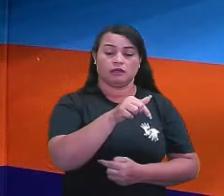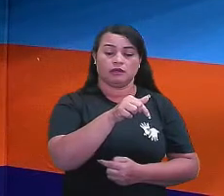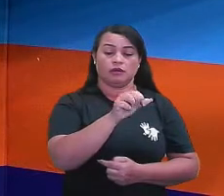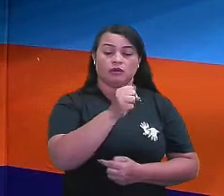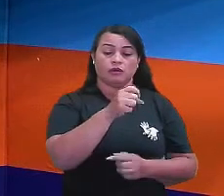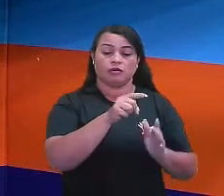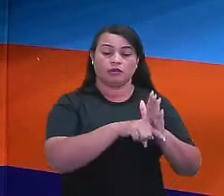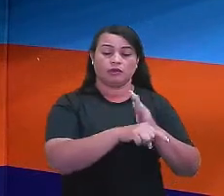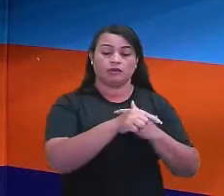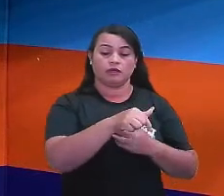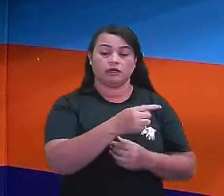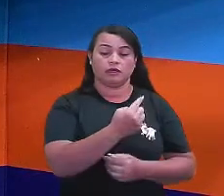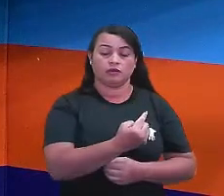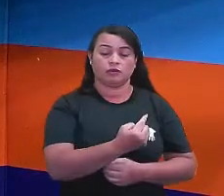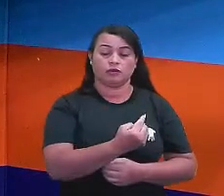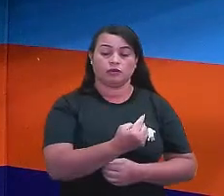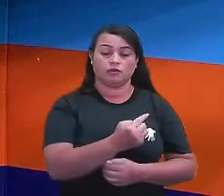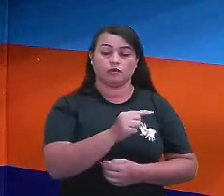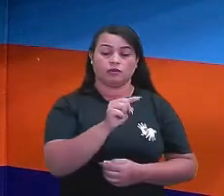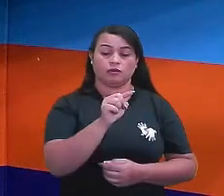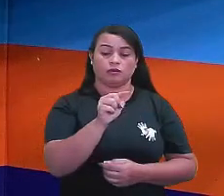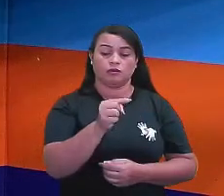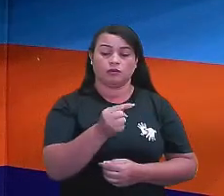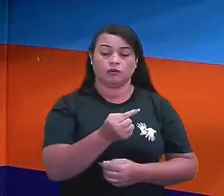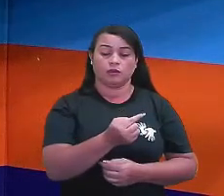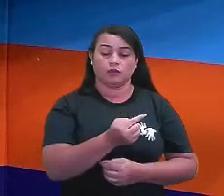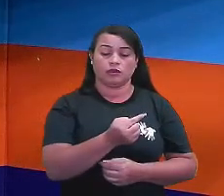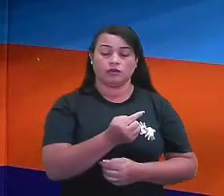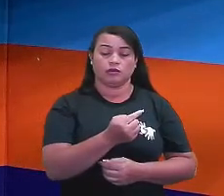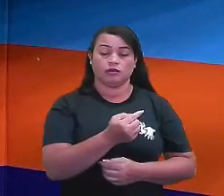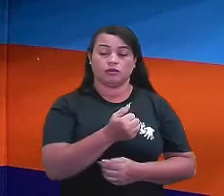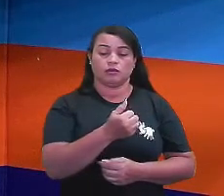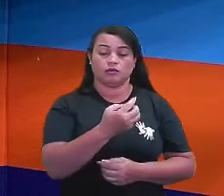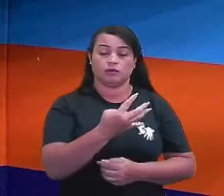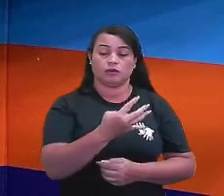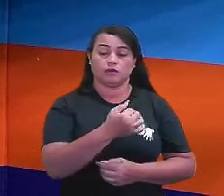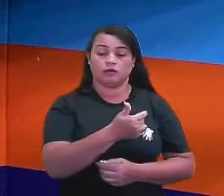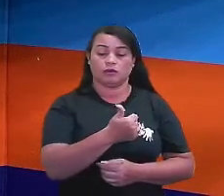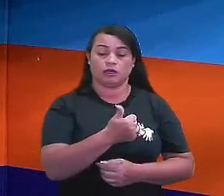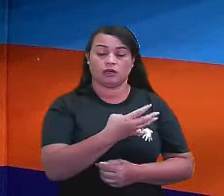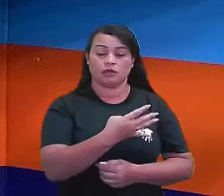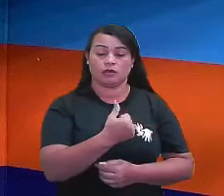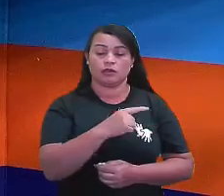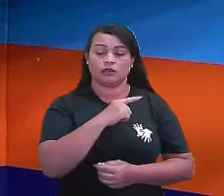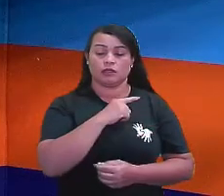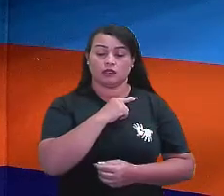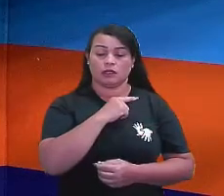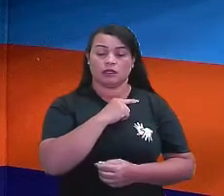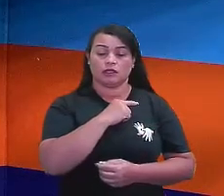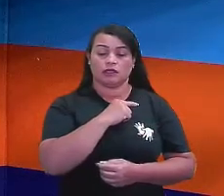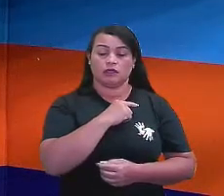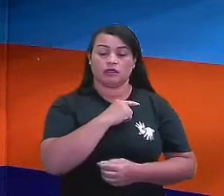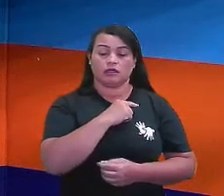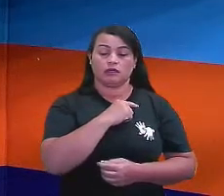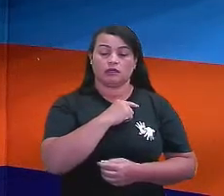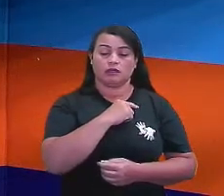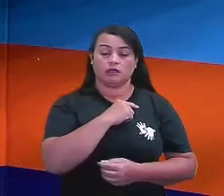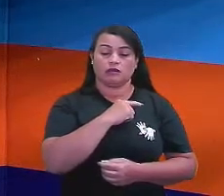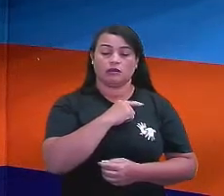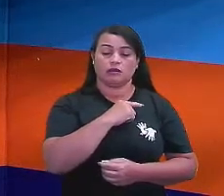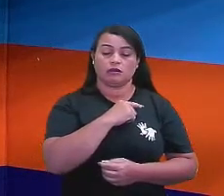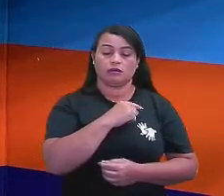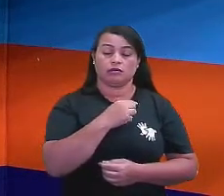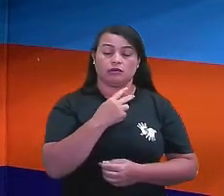7, 1. Baixo 14, baixo 4 para fazer o 14. Tem 14? Tem, olha aqui. Então